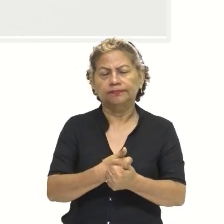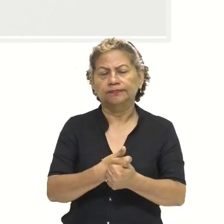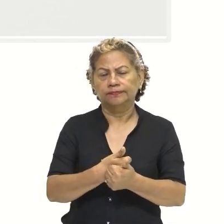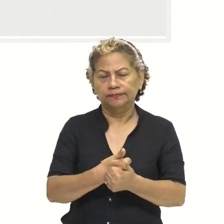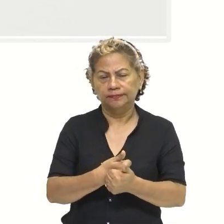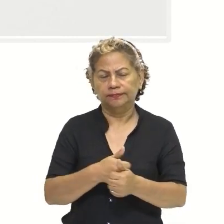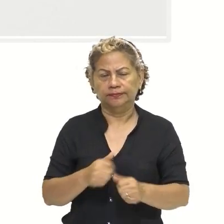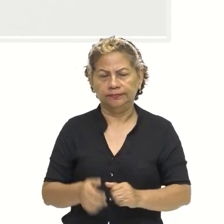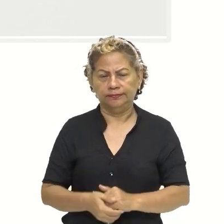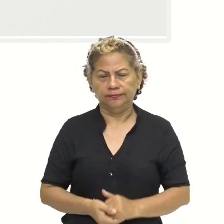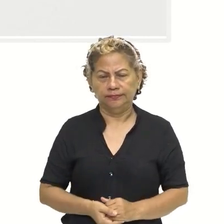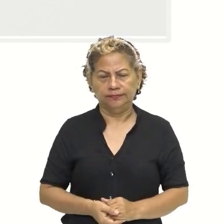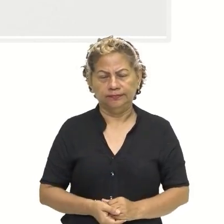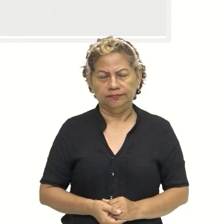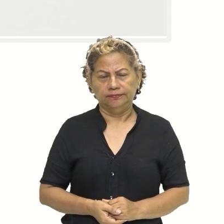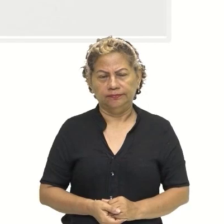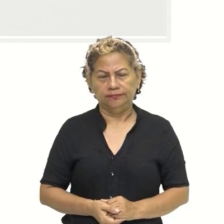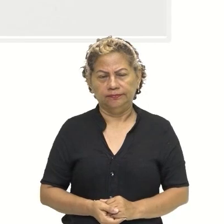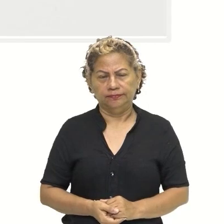é 12.